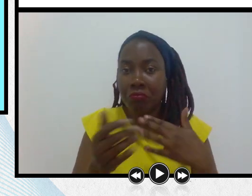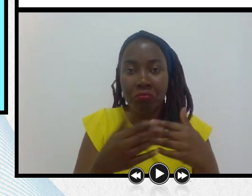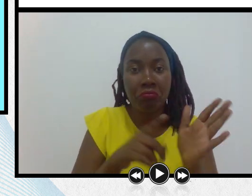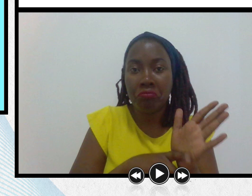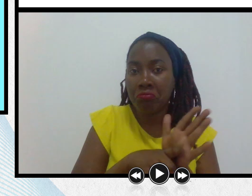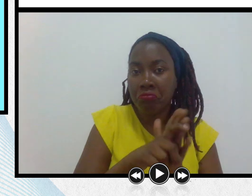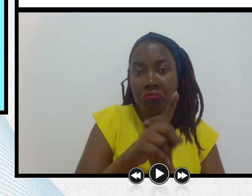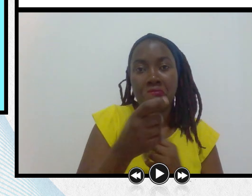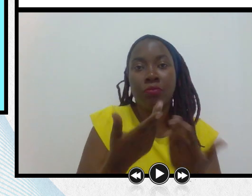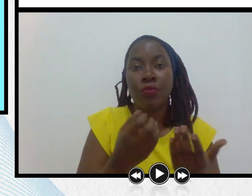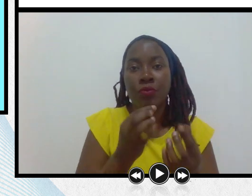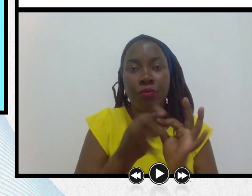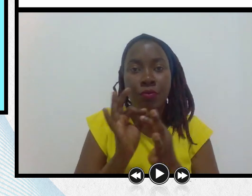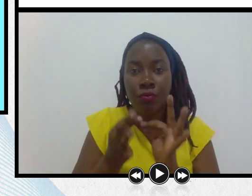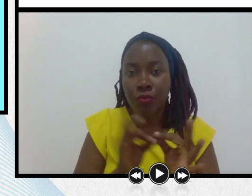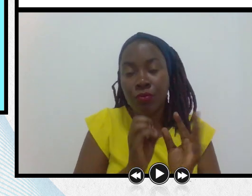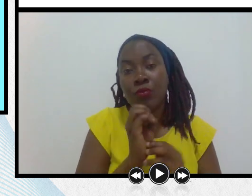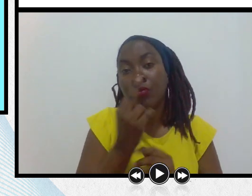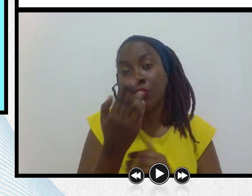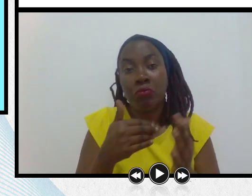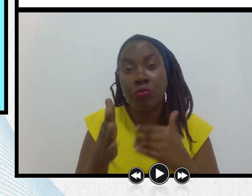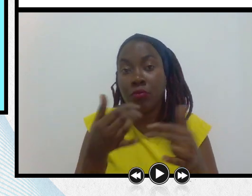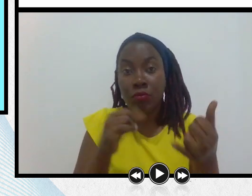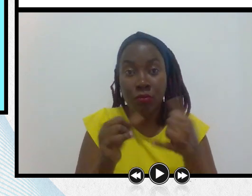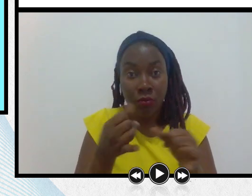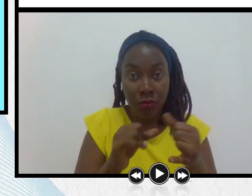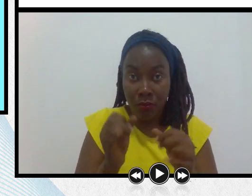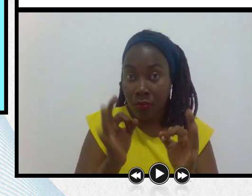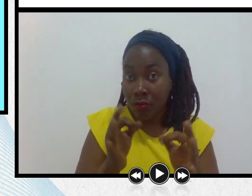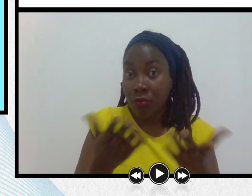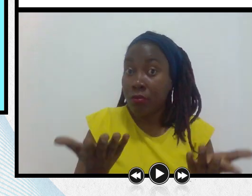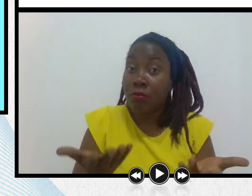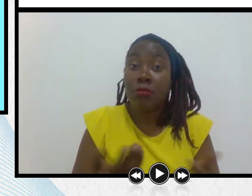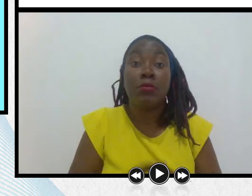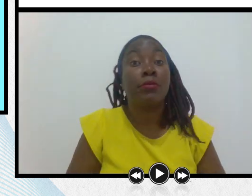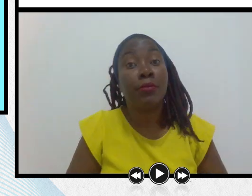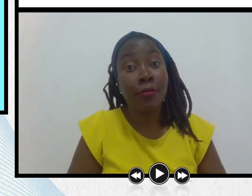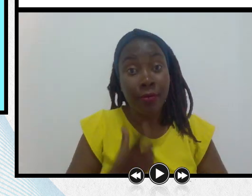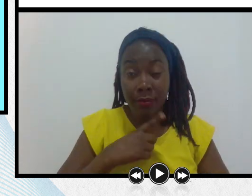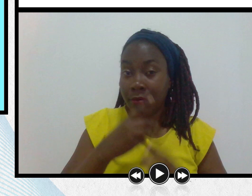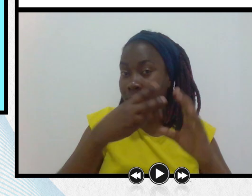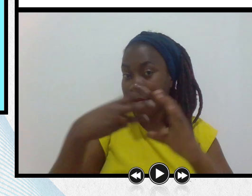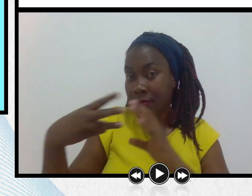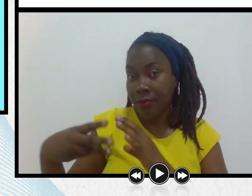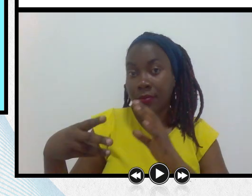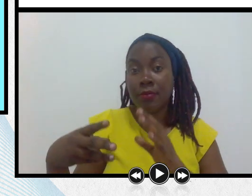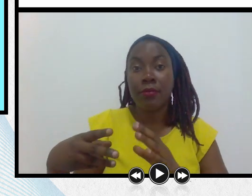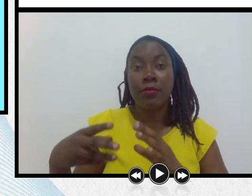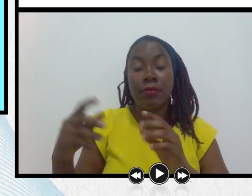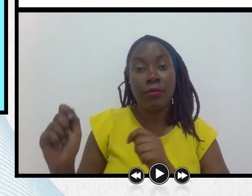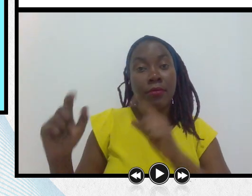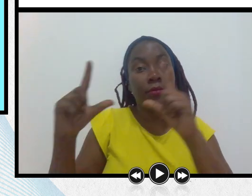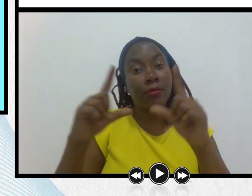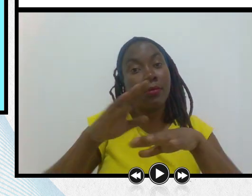bacteriológica, microbiana ou seja química. Né? Então, existem as características, tudo isso está